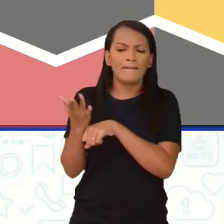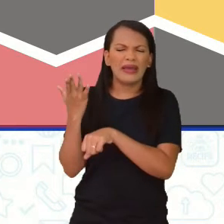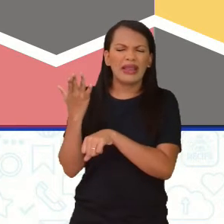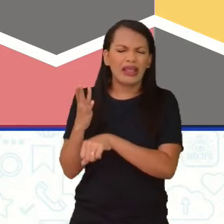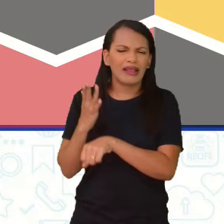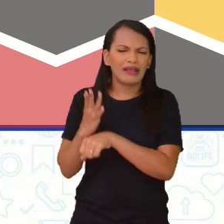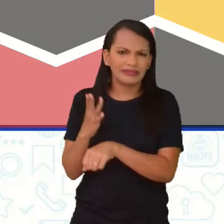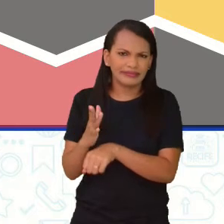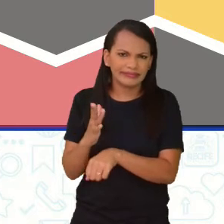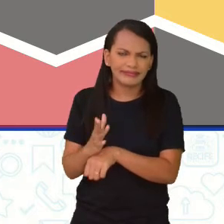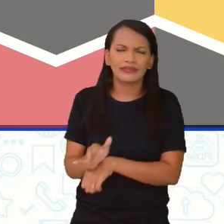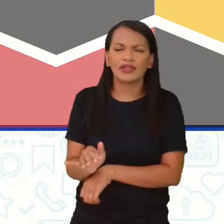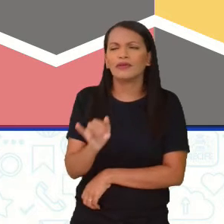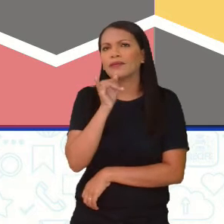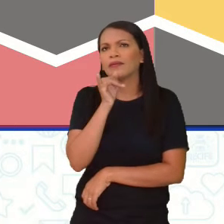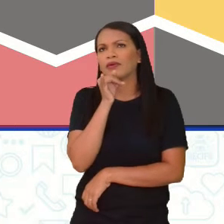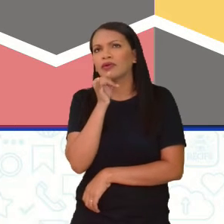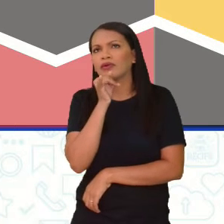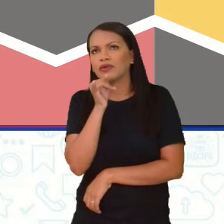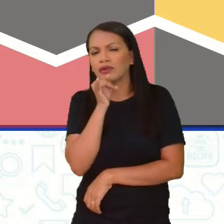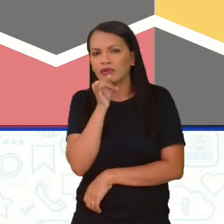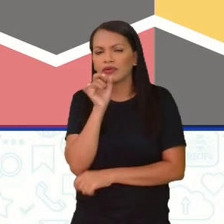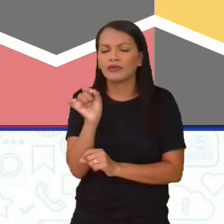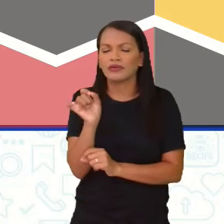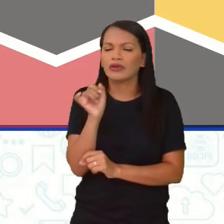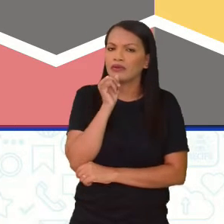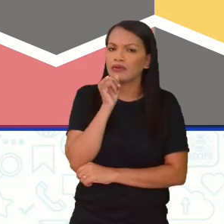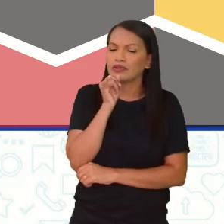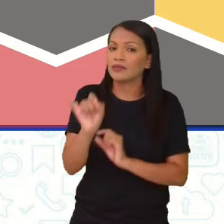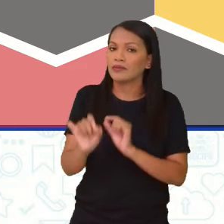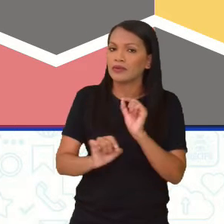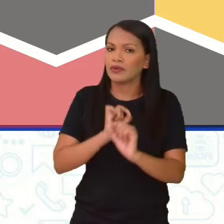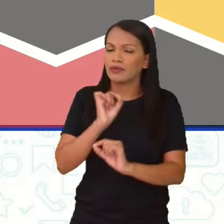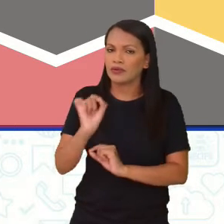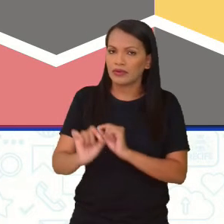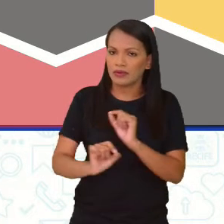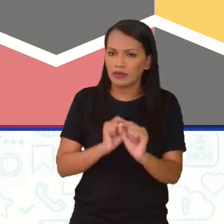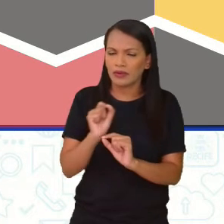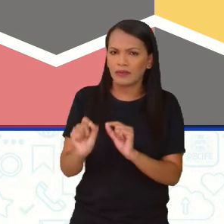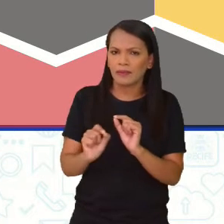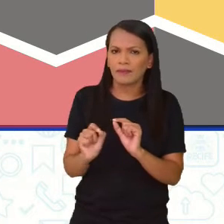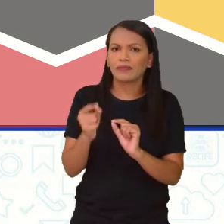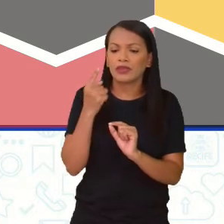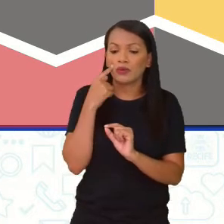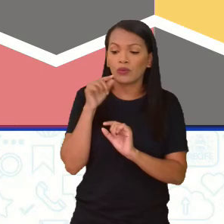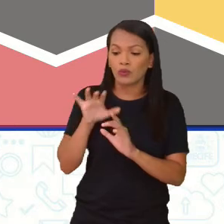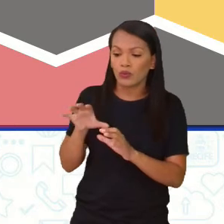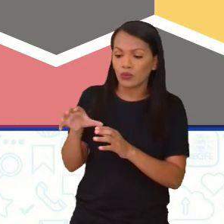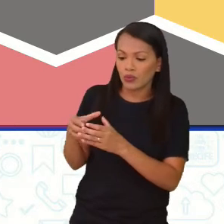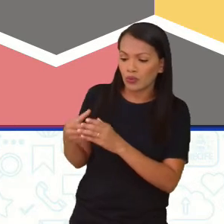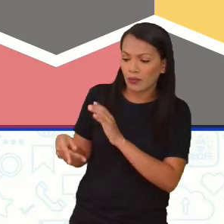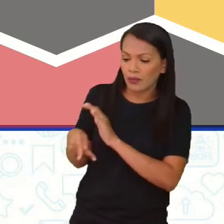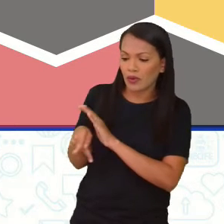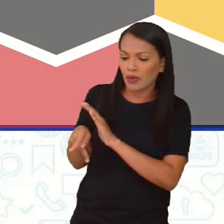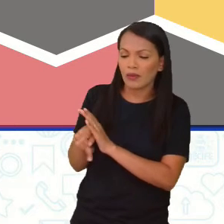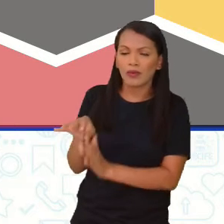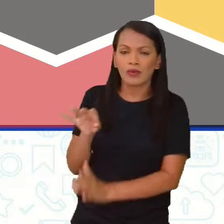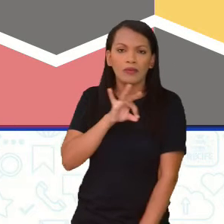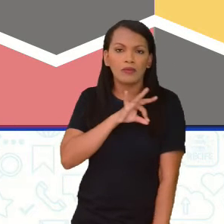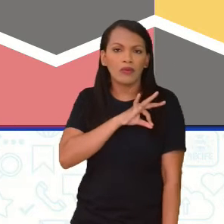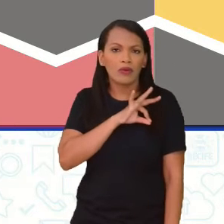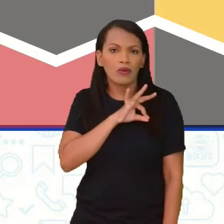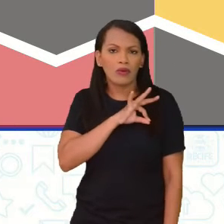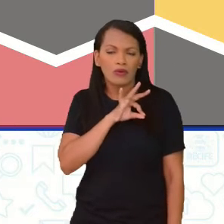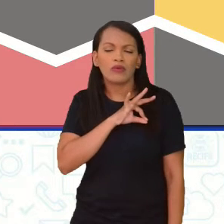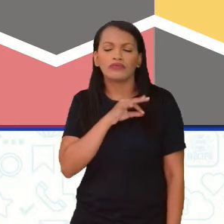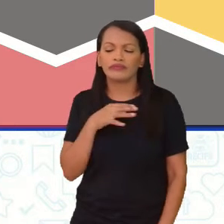que fazem, por exemplo, a título de exemplo, que um determinado grupo, né, de policiais, e com isso